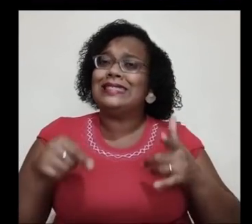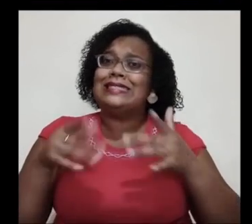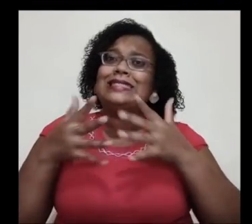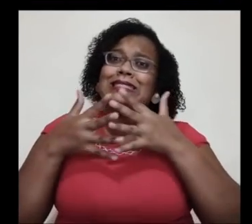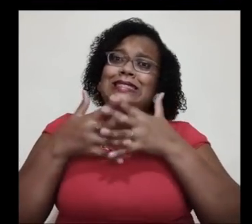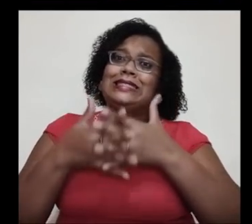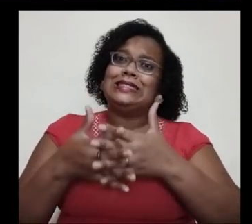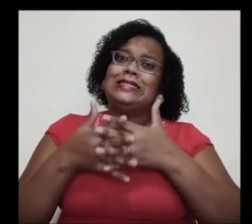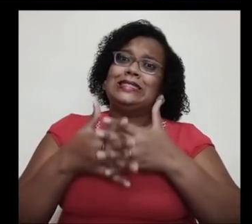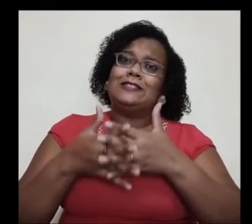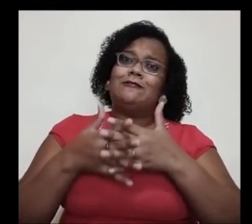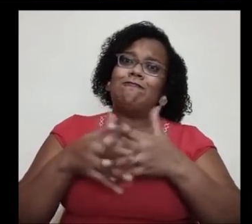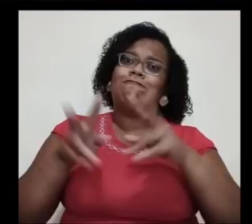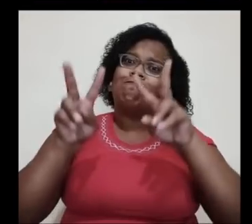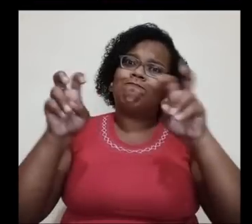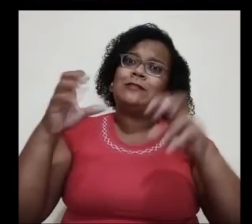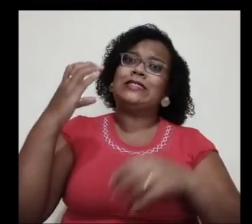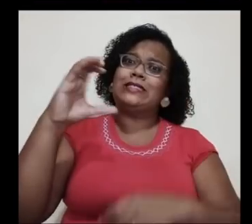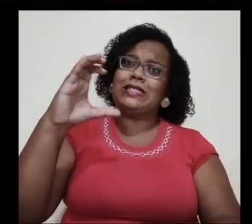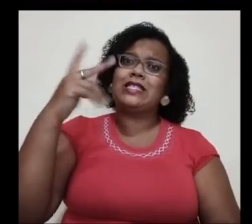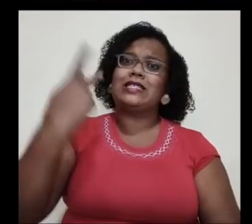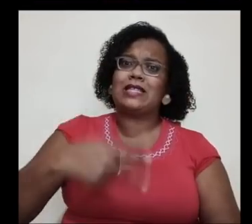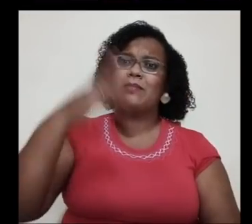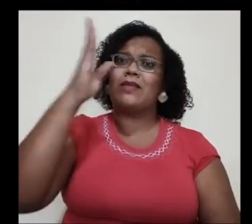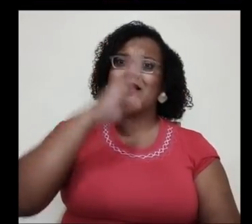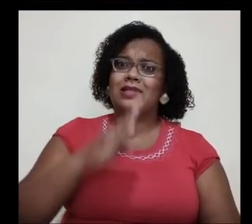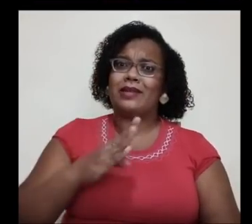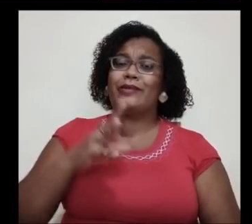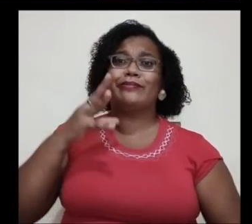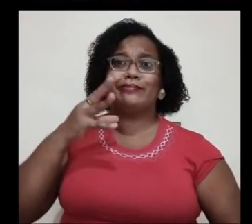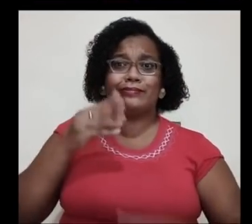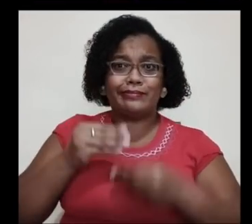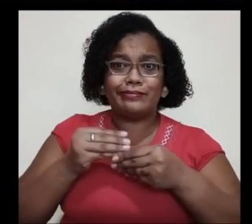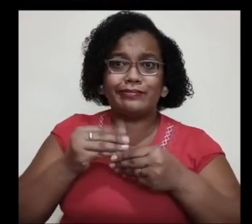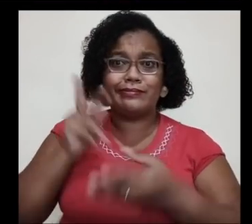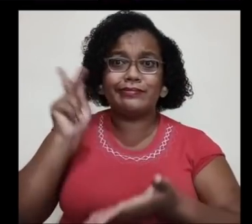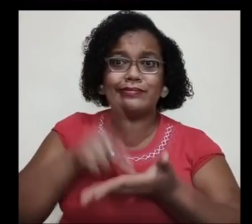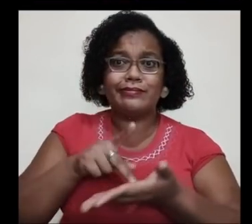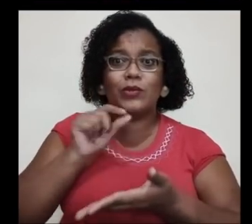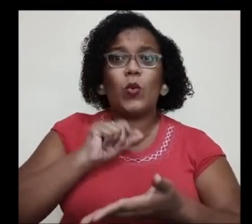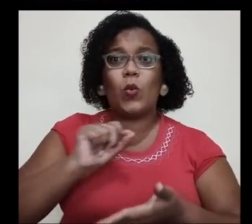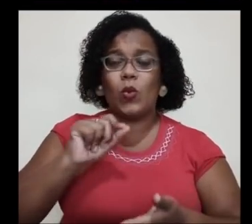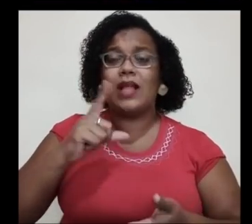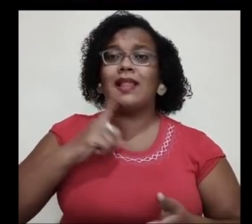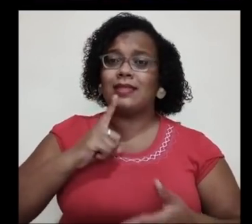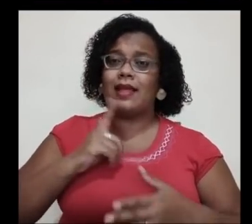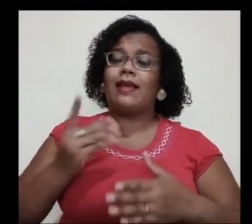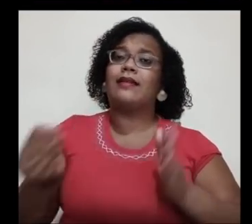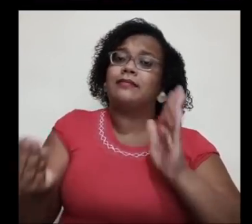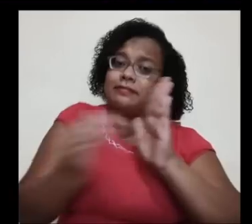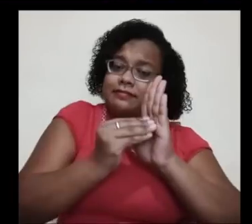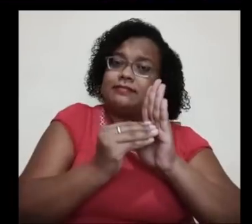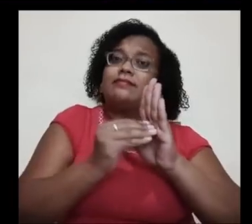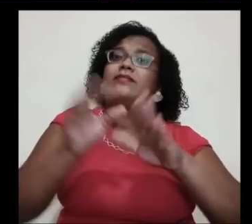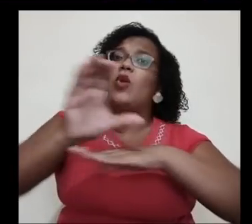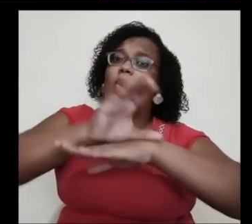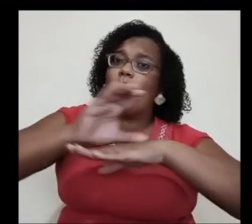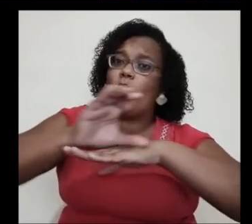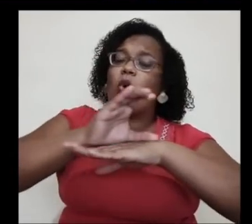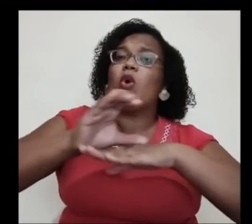emenda constitucional 95 que limita o crescimento do recurso orçamentário para todas essas